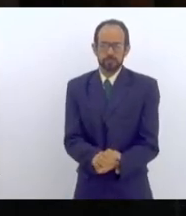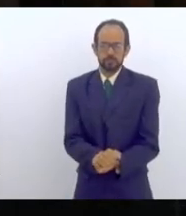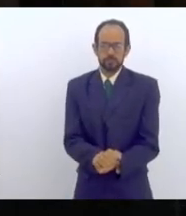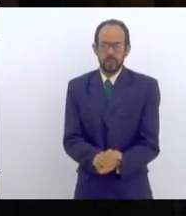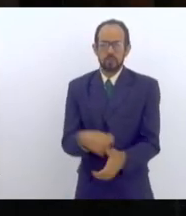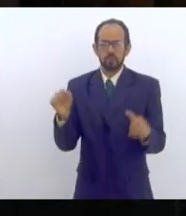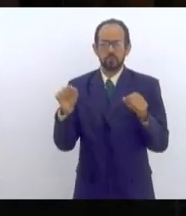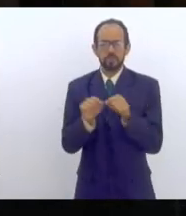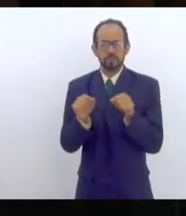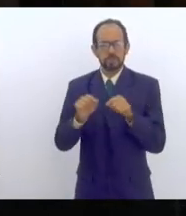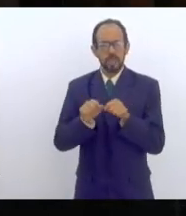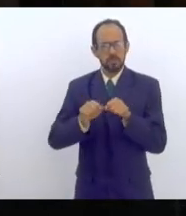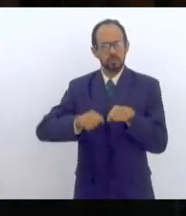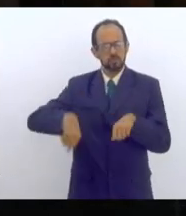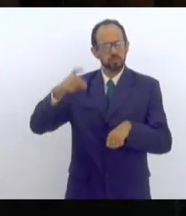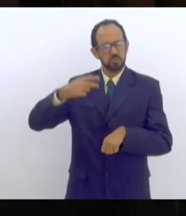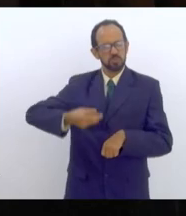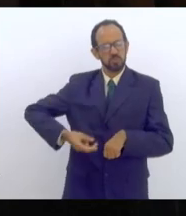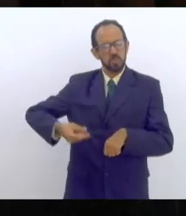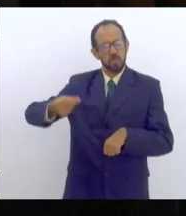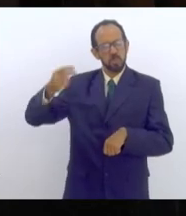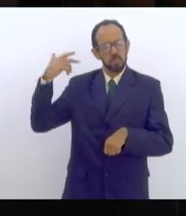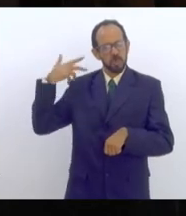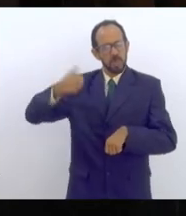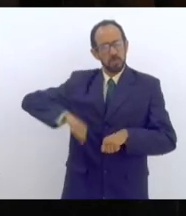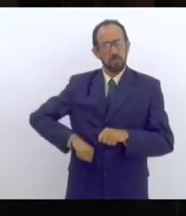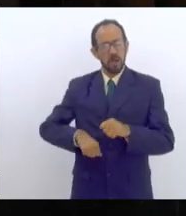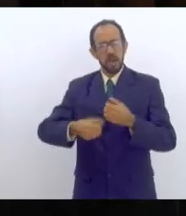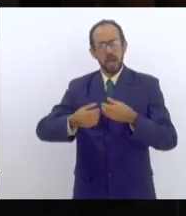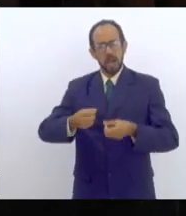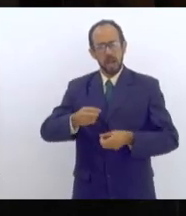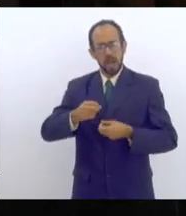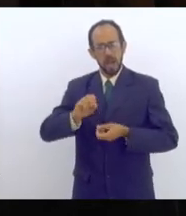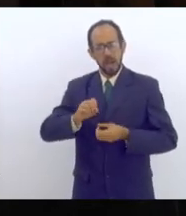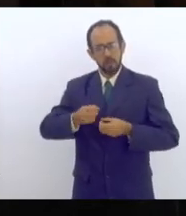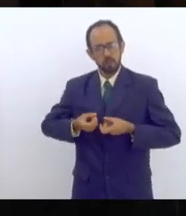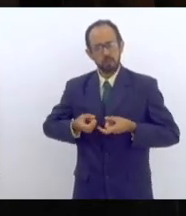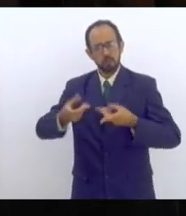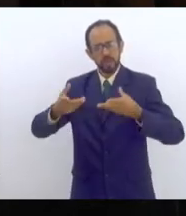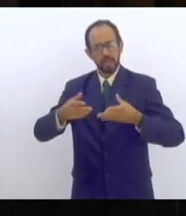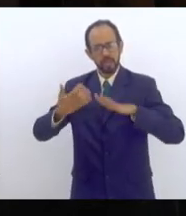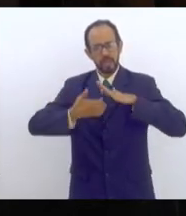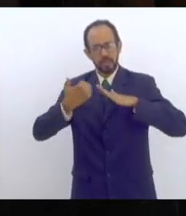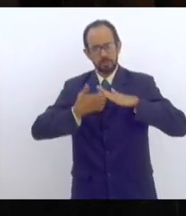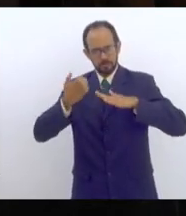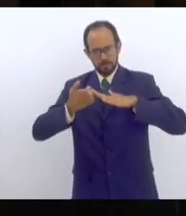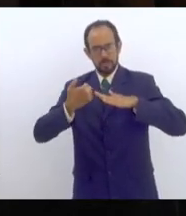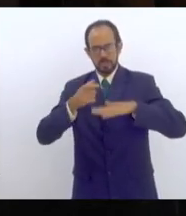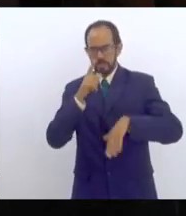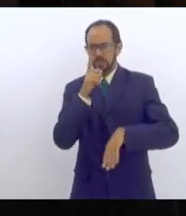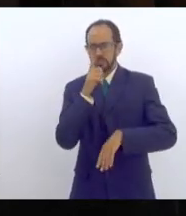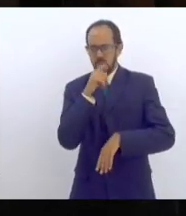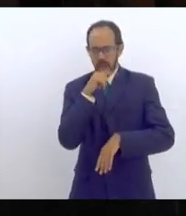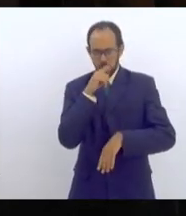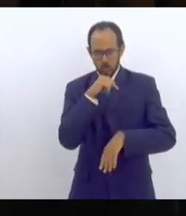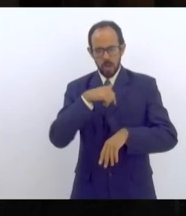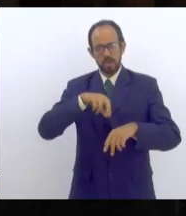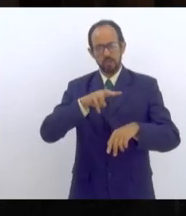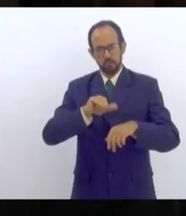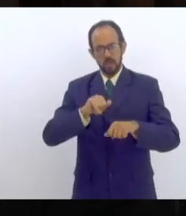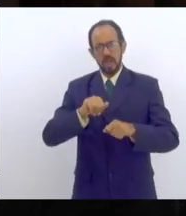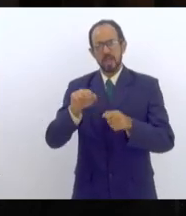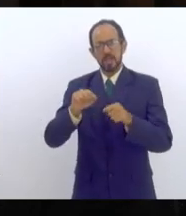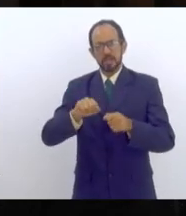Realizamos a histórica concessão dos serviços de saneamento, que vai universalizar a distribuição de água, coleta e tratamento de esgoto